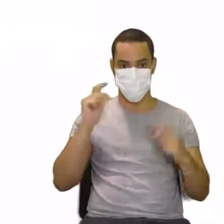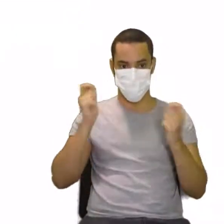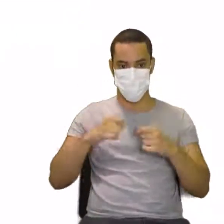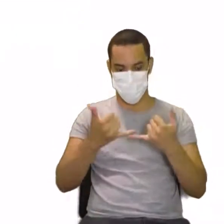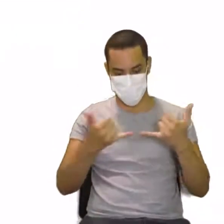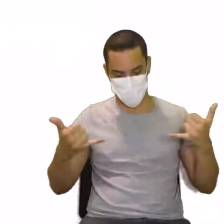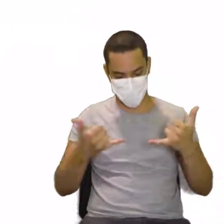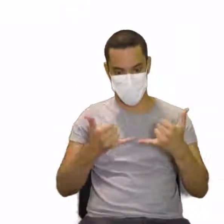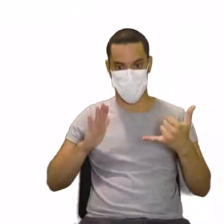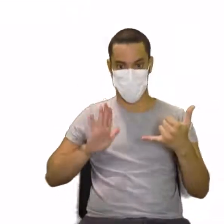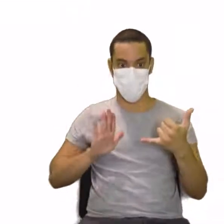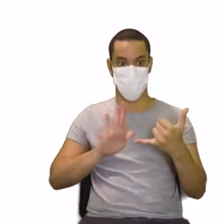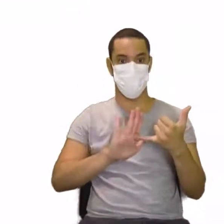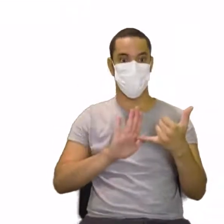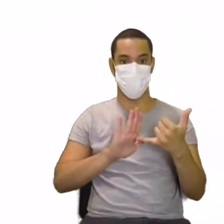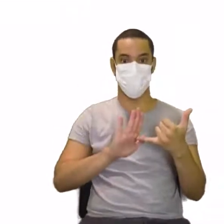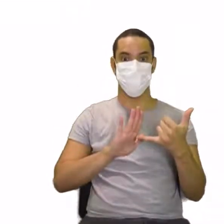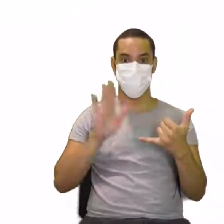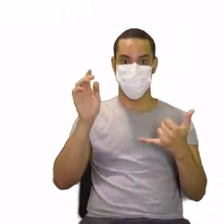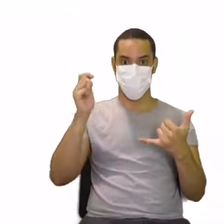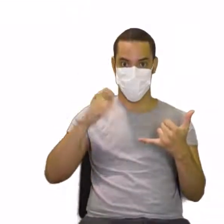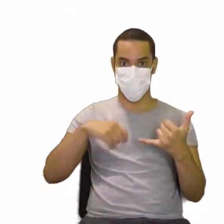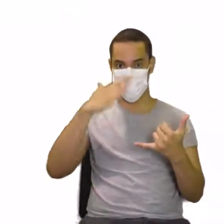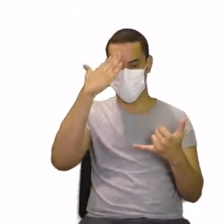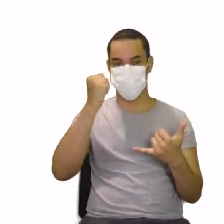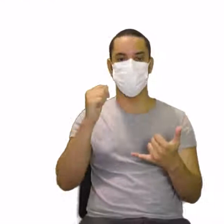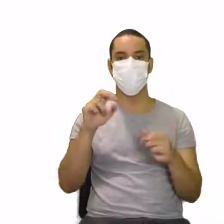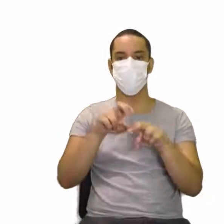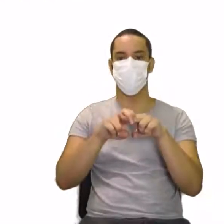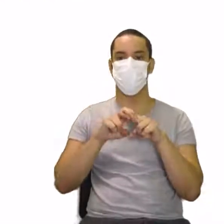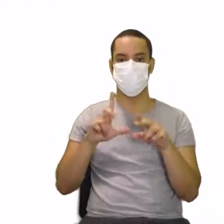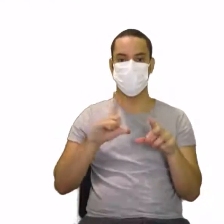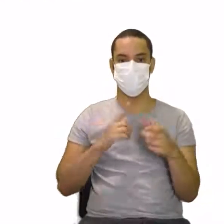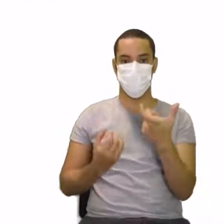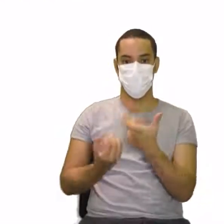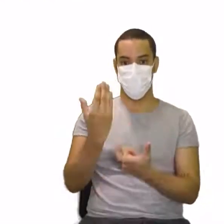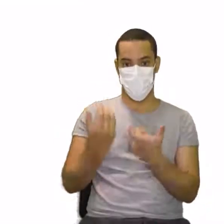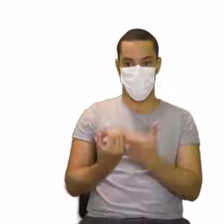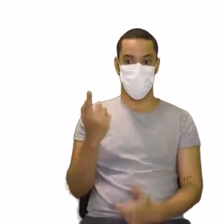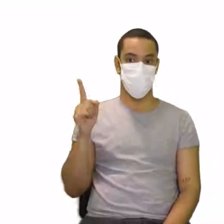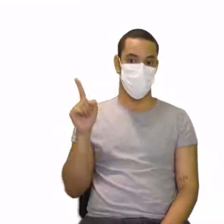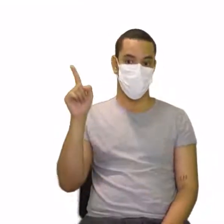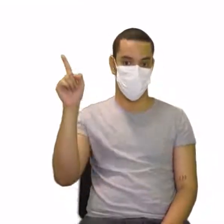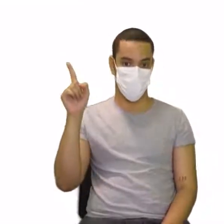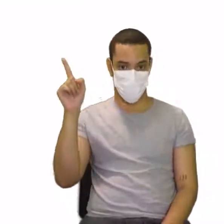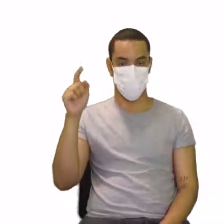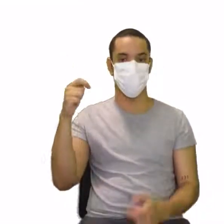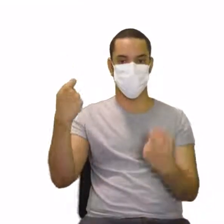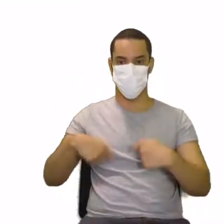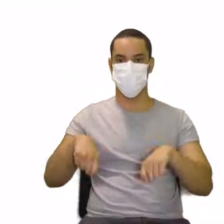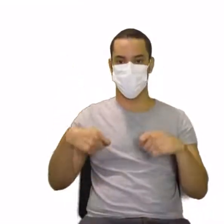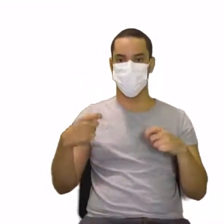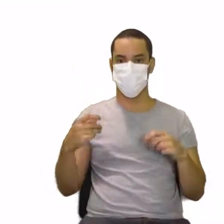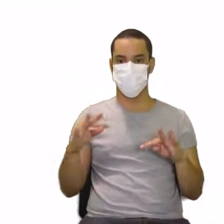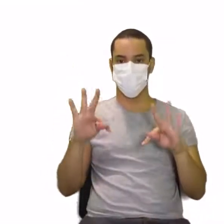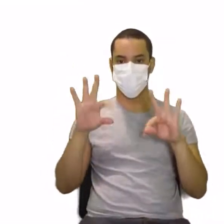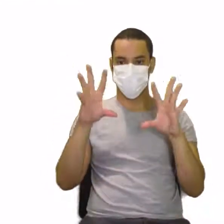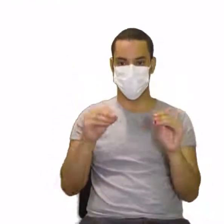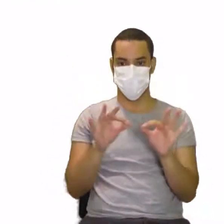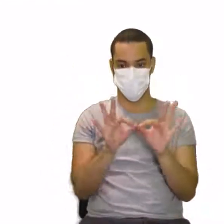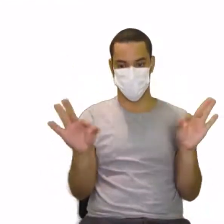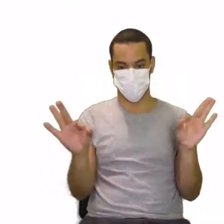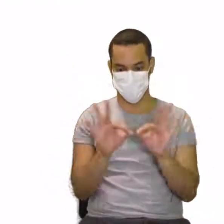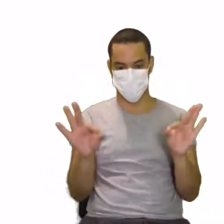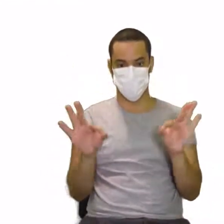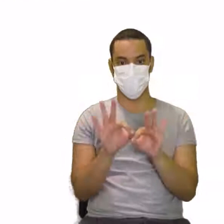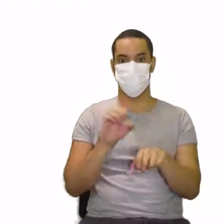força? Precisamos do campo, precisamos da corrente que atravessa o condutor, precisamos do comprimento desse